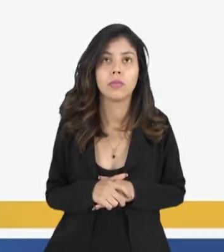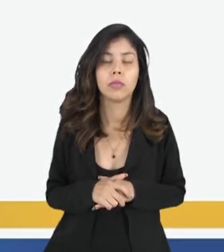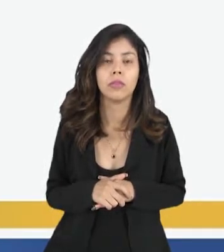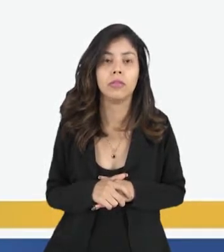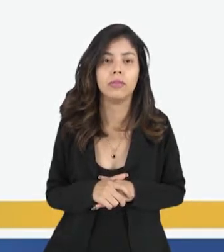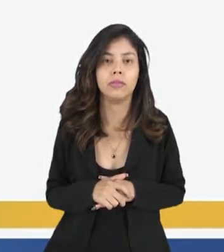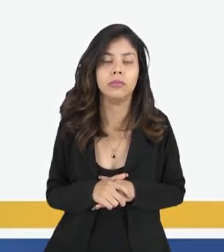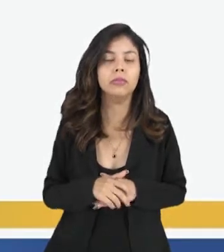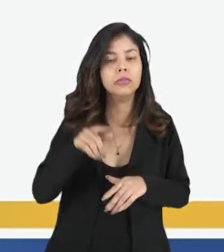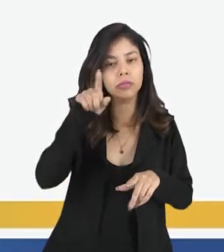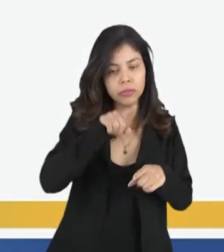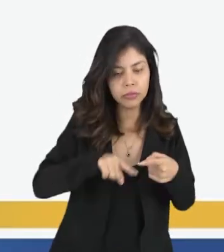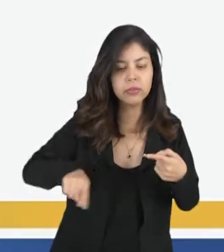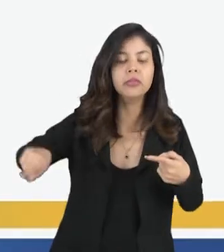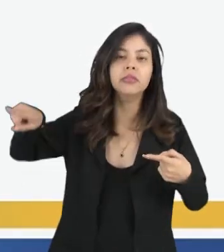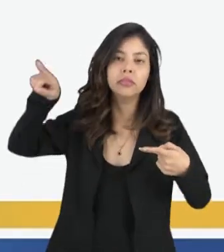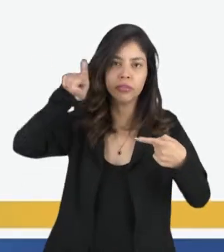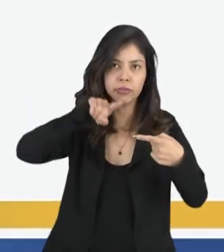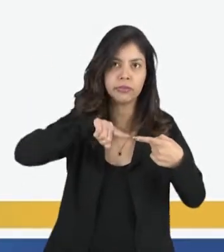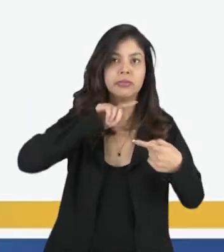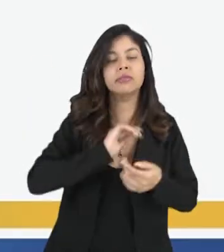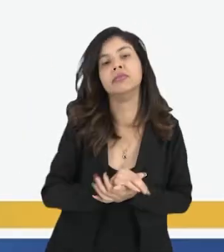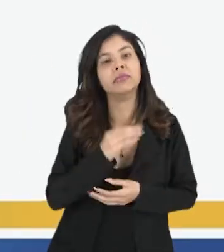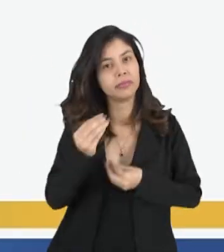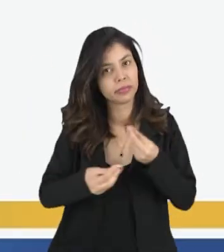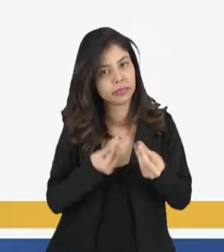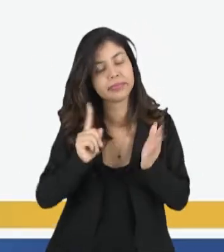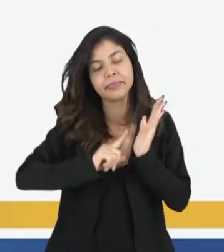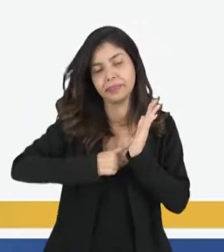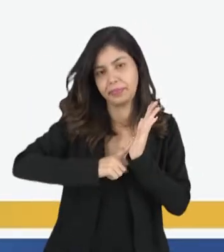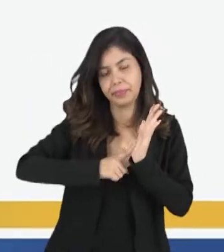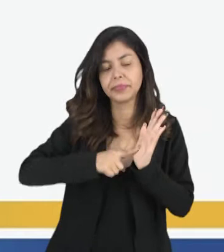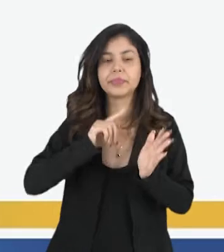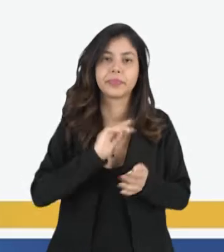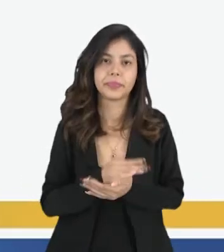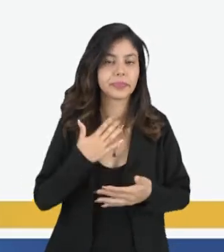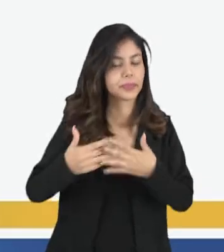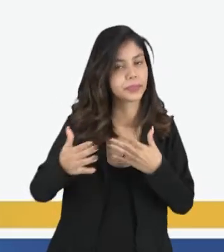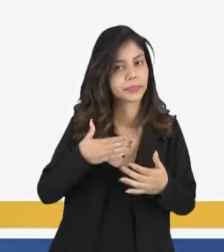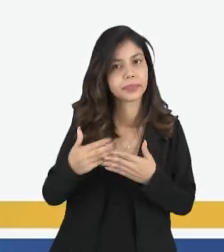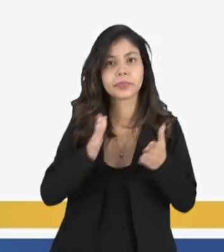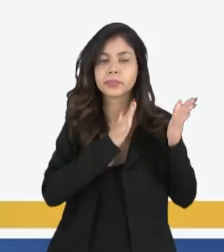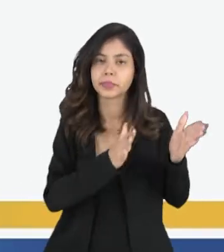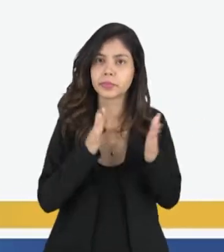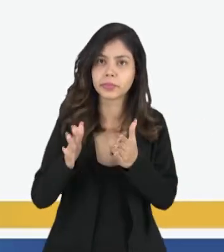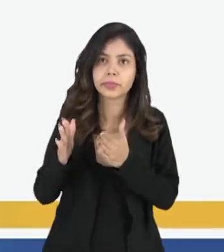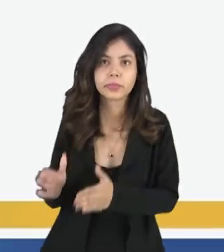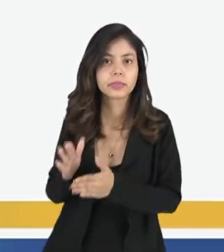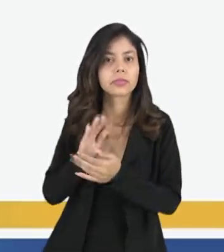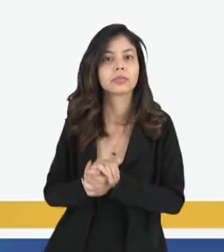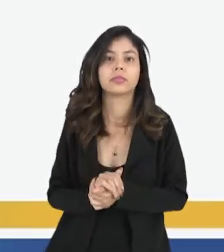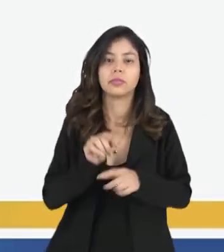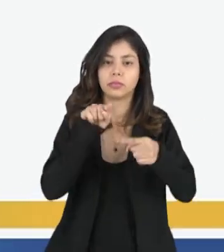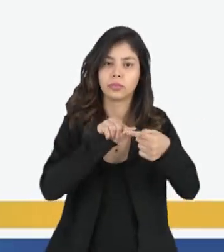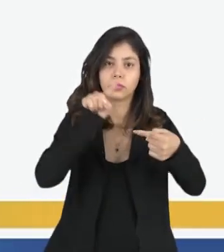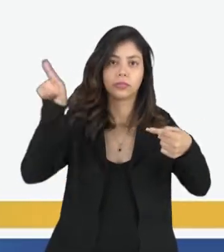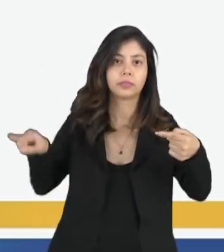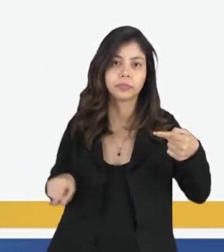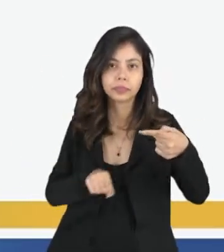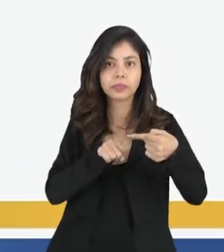na circunferência, tomando como ponto de referência qualquer parte dessa circunferência,